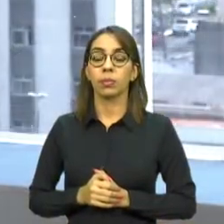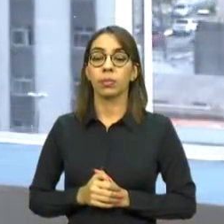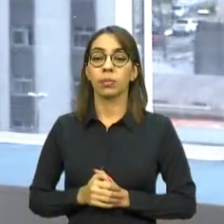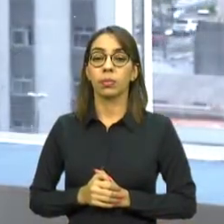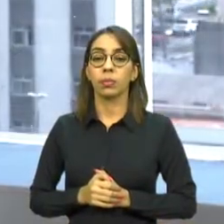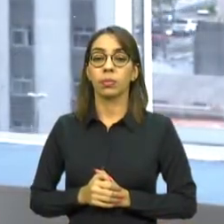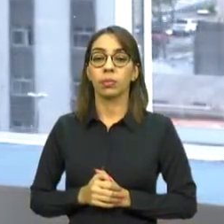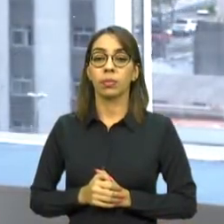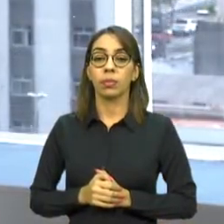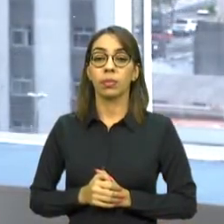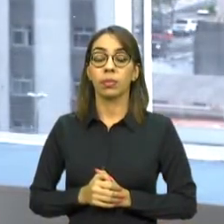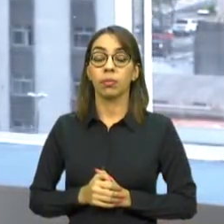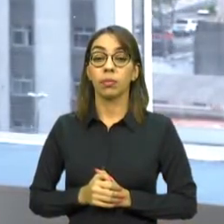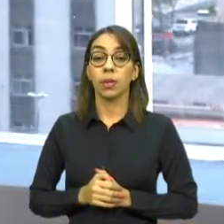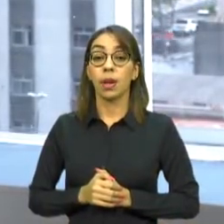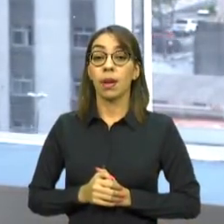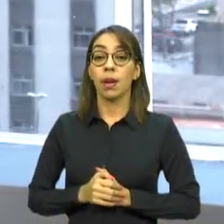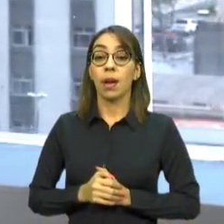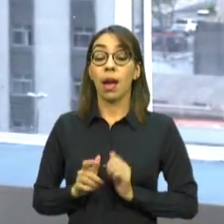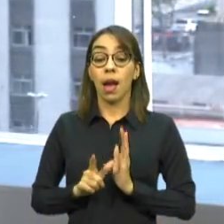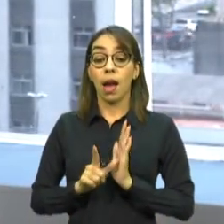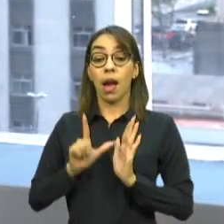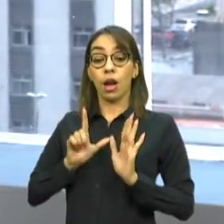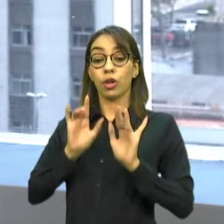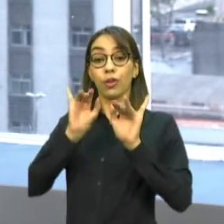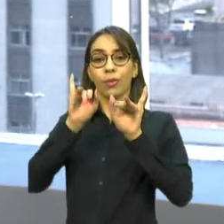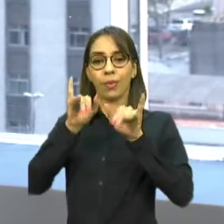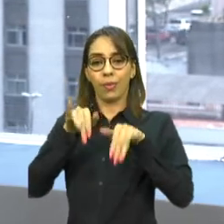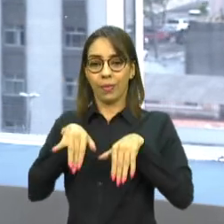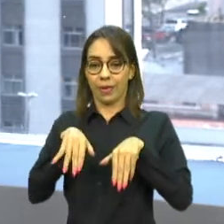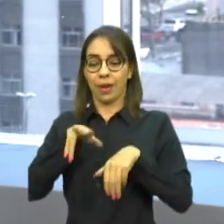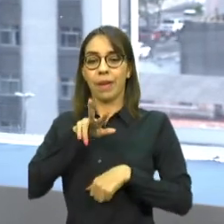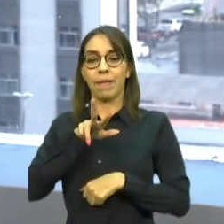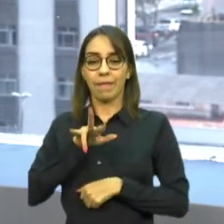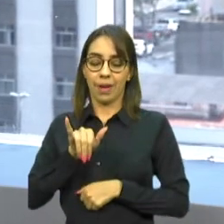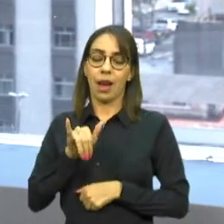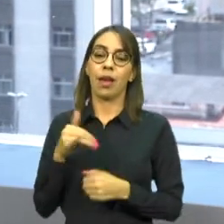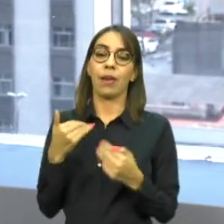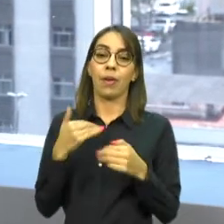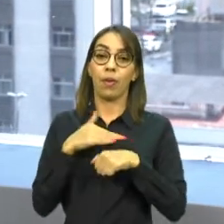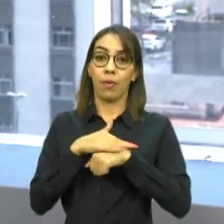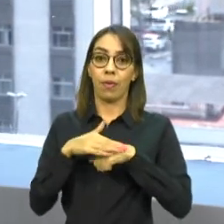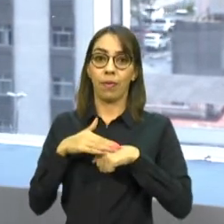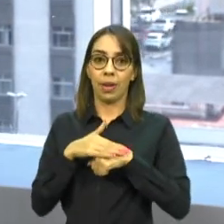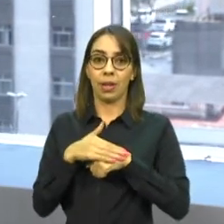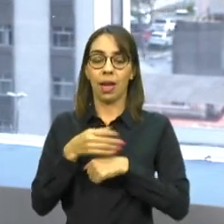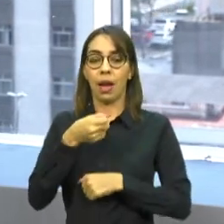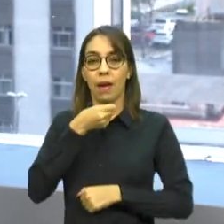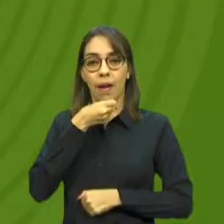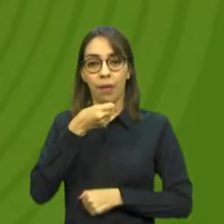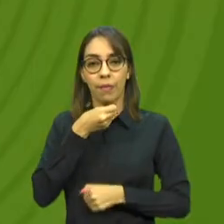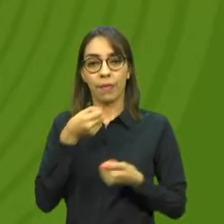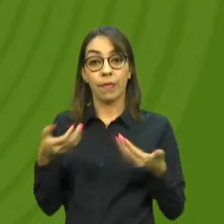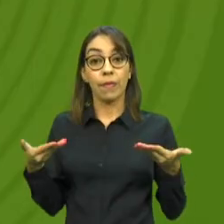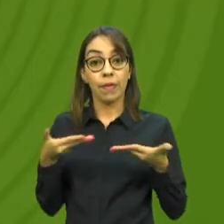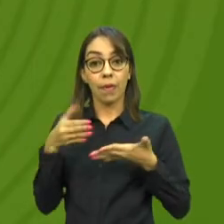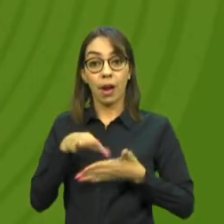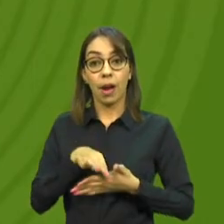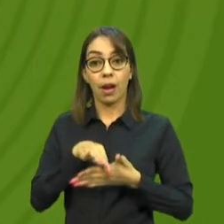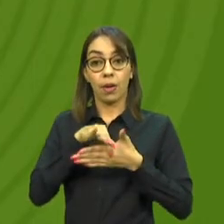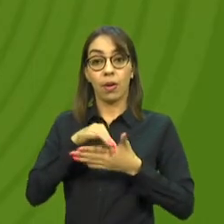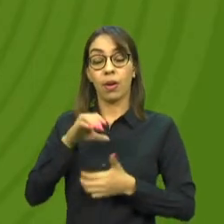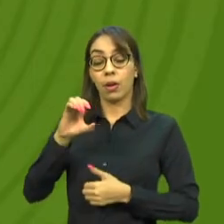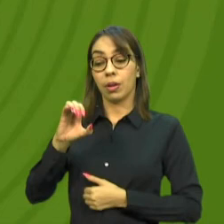E antes de encerrar o primeiro expediente de hoje, vamos conversar ao vivo com a repórter Cibele Couto, que está